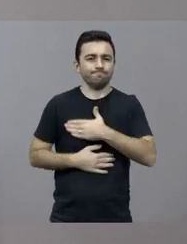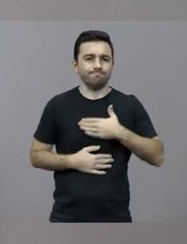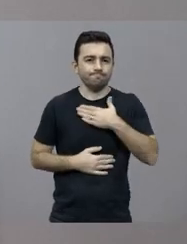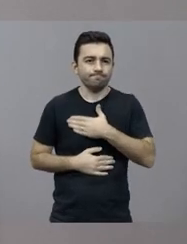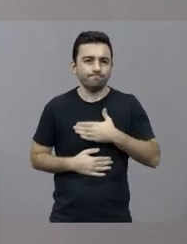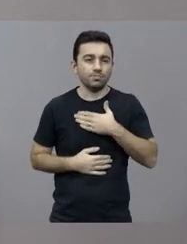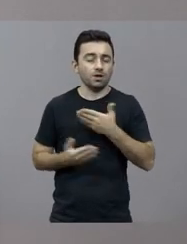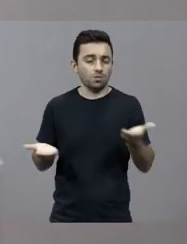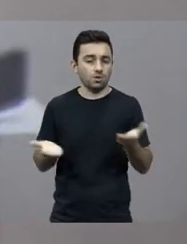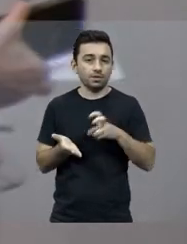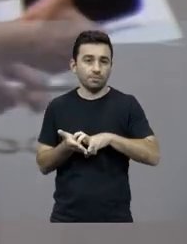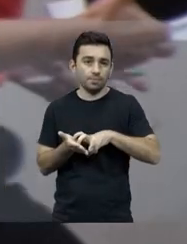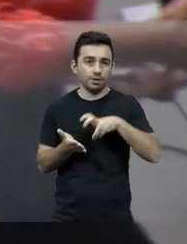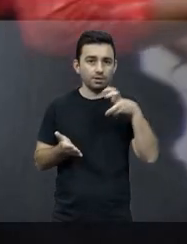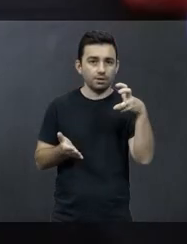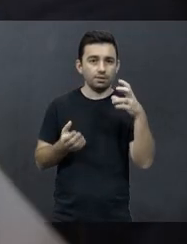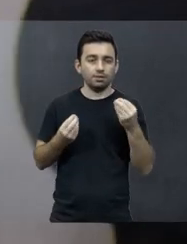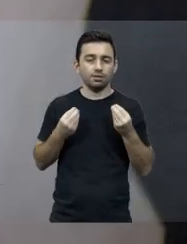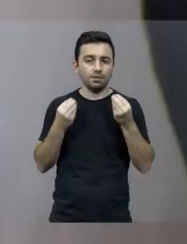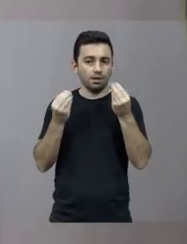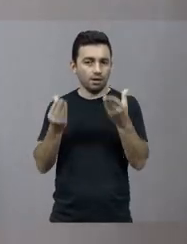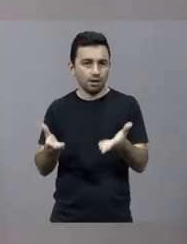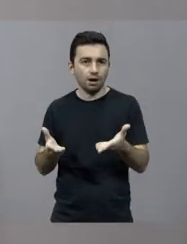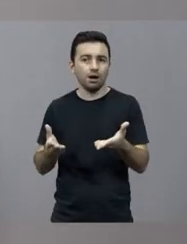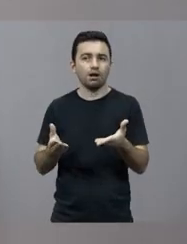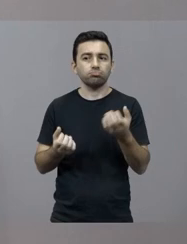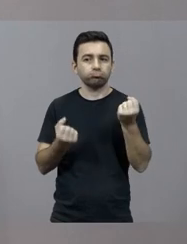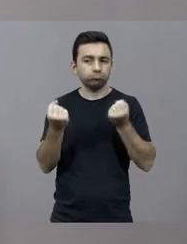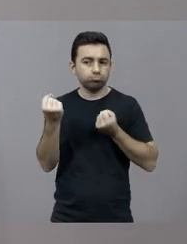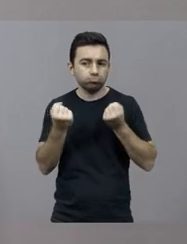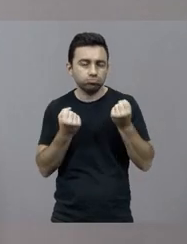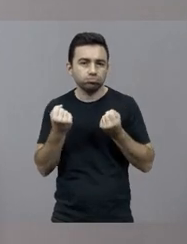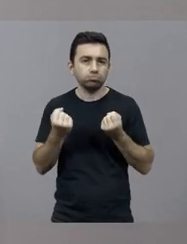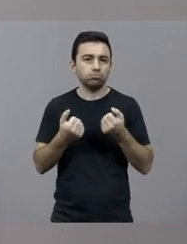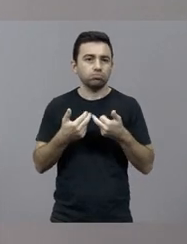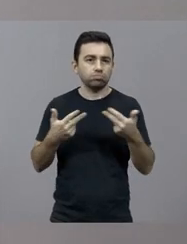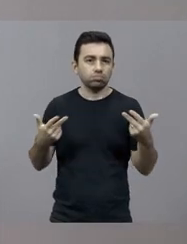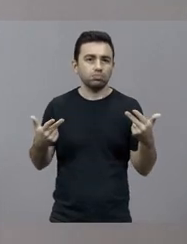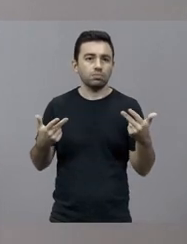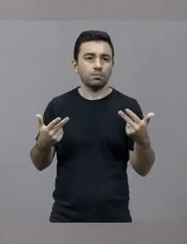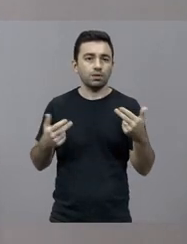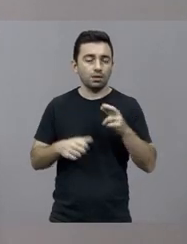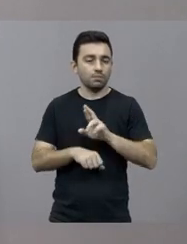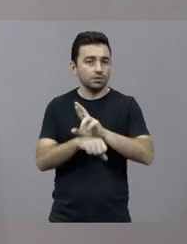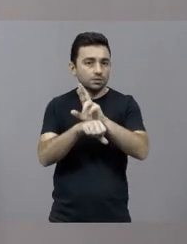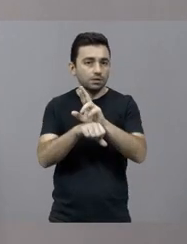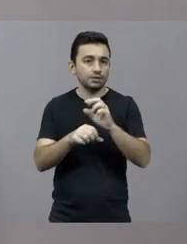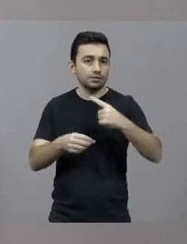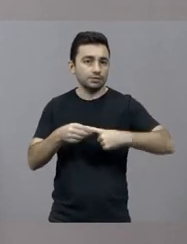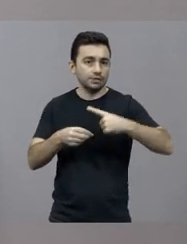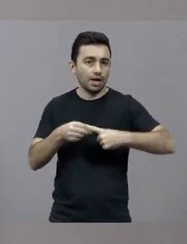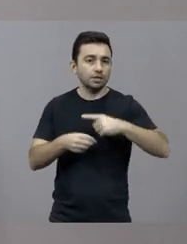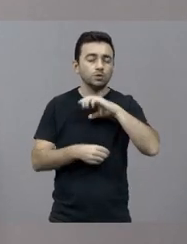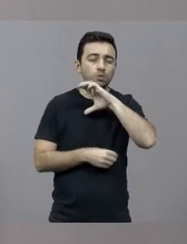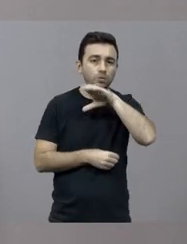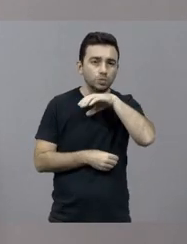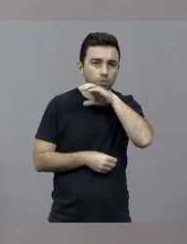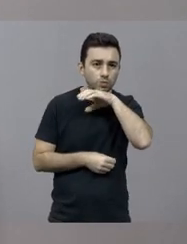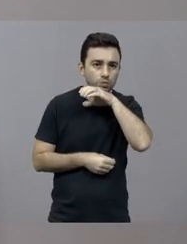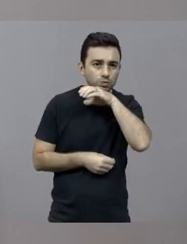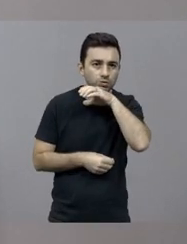da manhã na entrega dessas viaturas e, em nome da minha querida cidade de Concórdia, que também